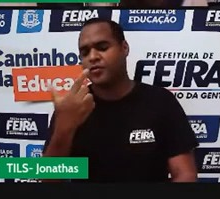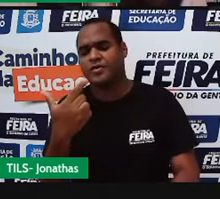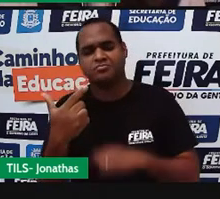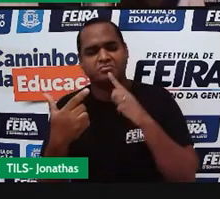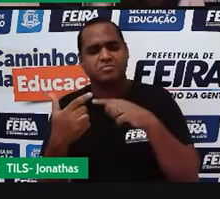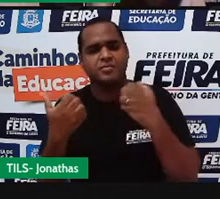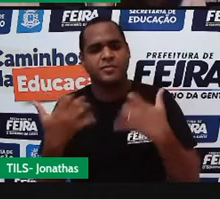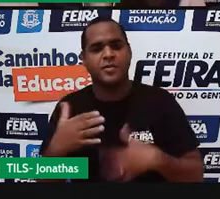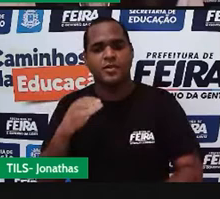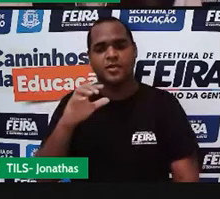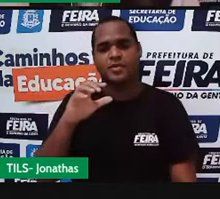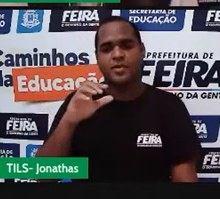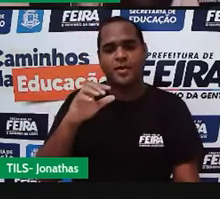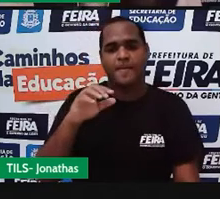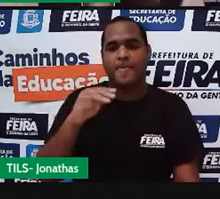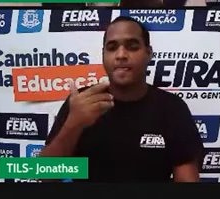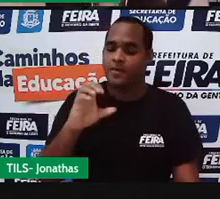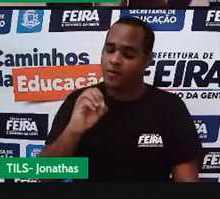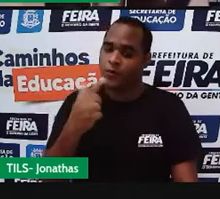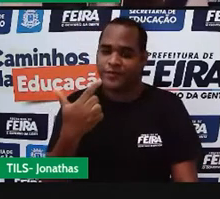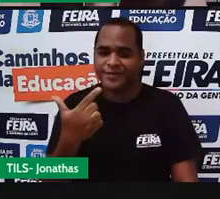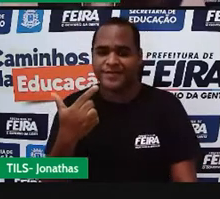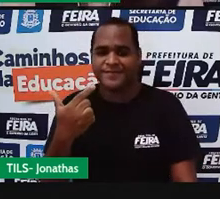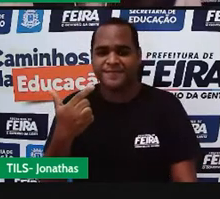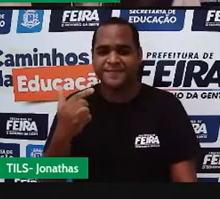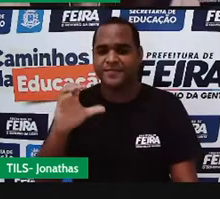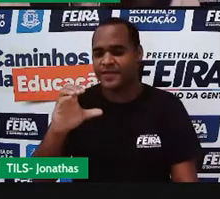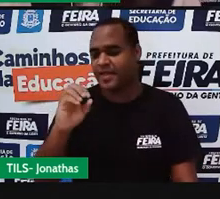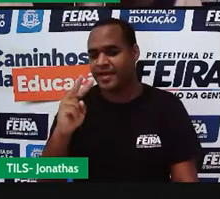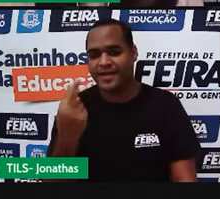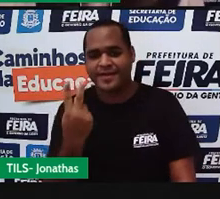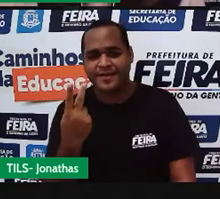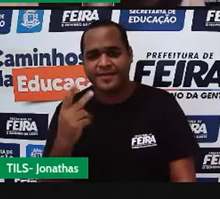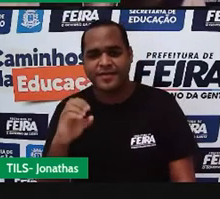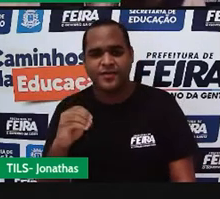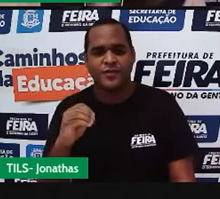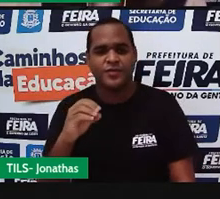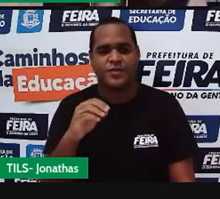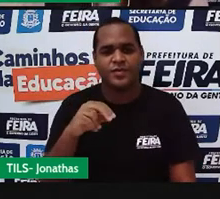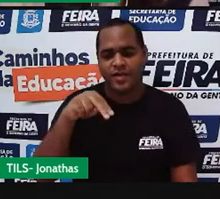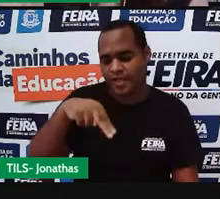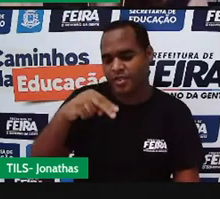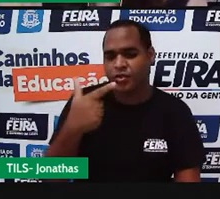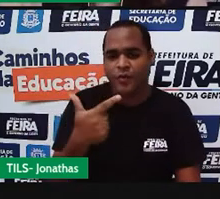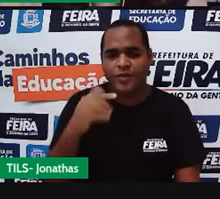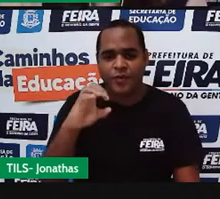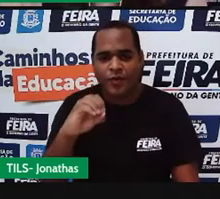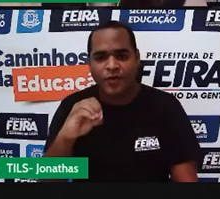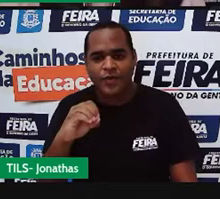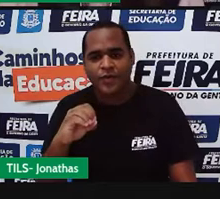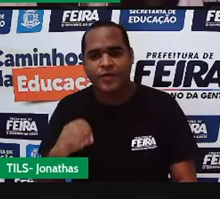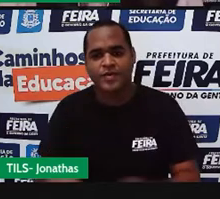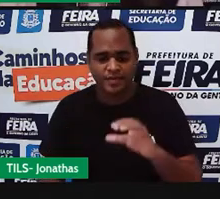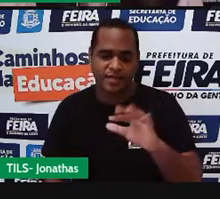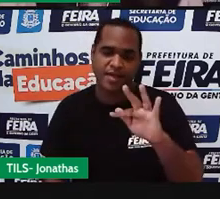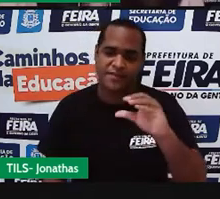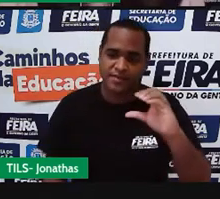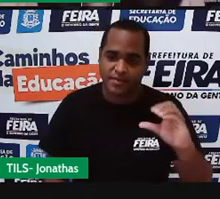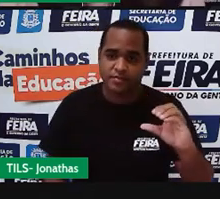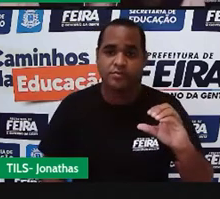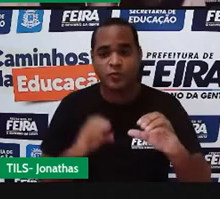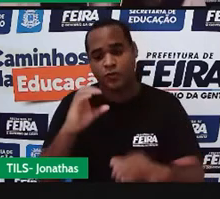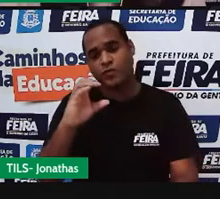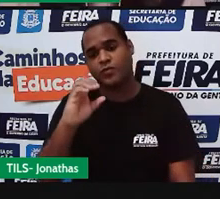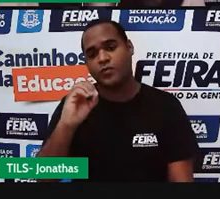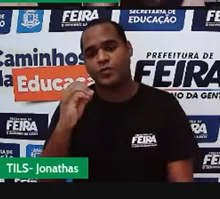efeito estufa são dióxido de carbono que é o CO2 o gás metano O óxido nitroso os clorofluorcarbonetos